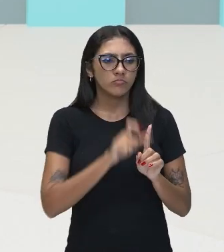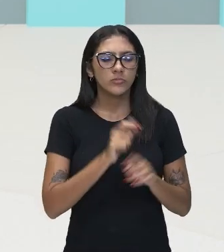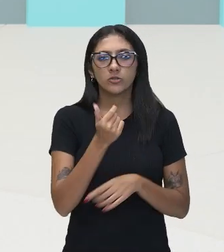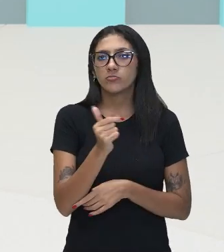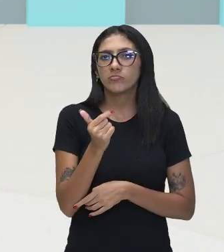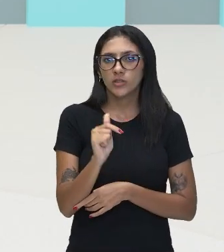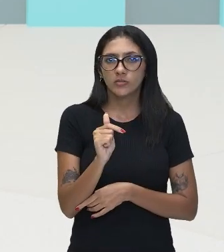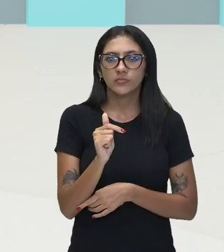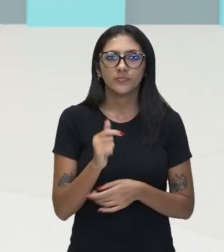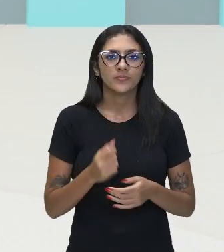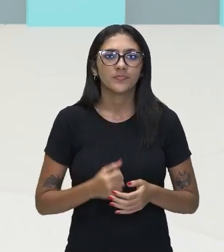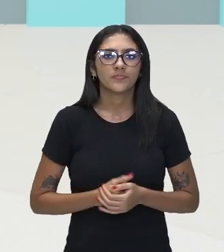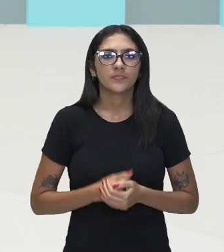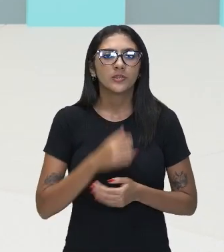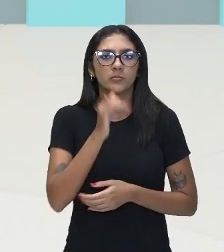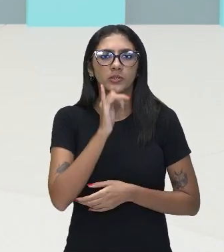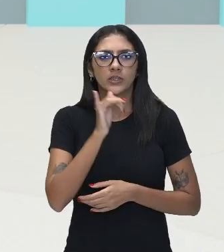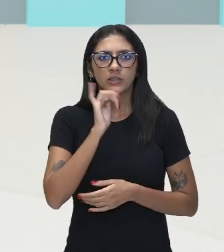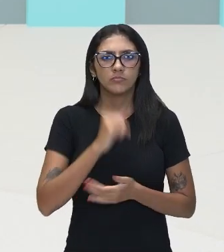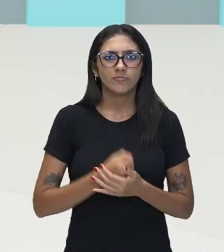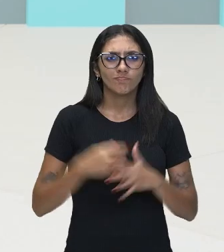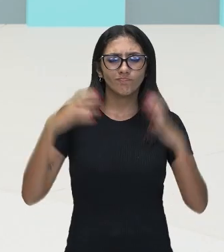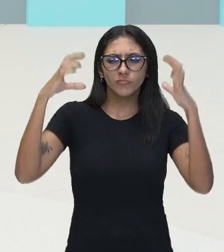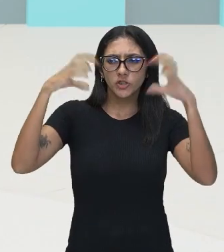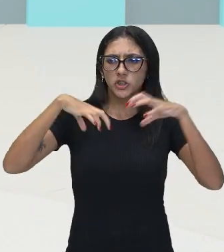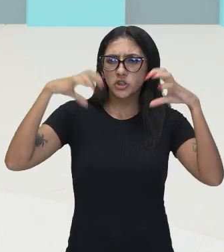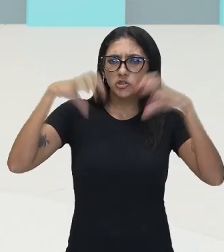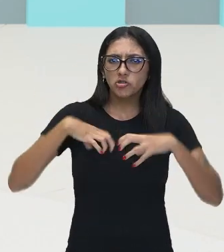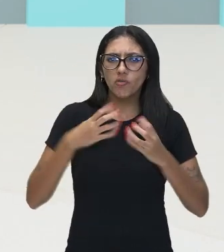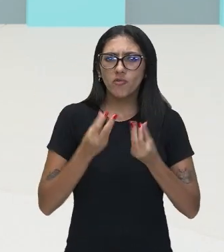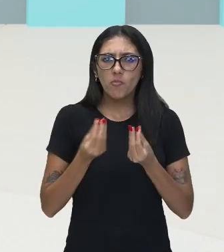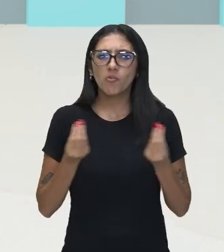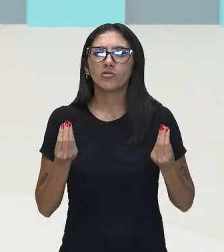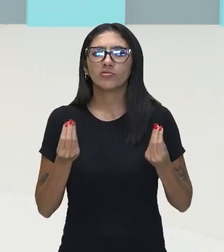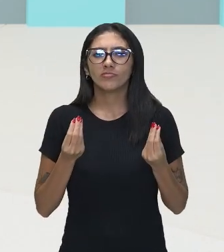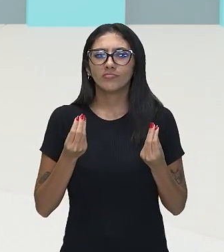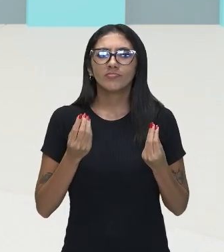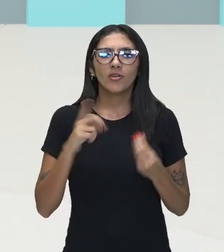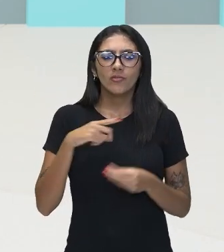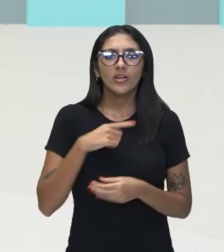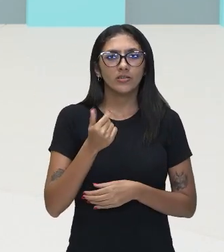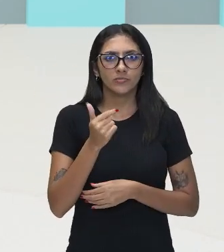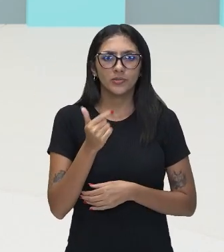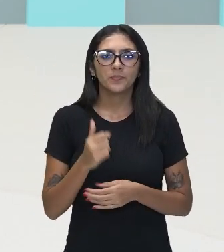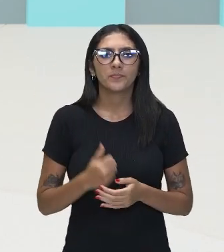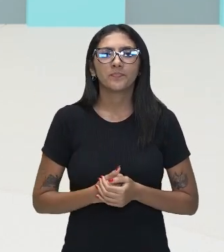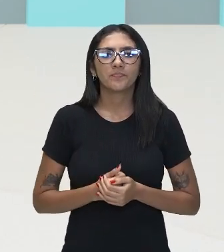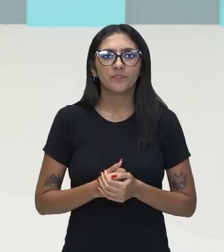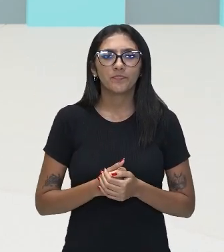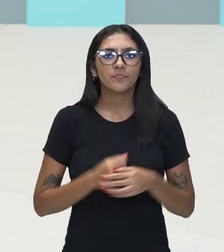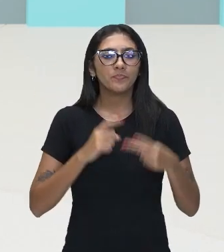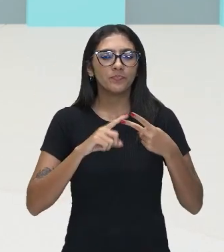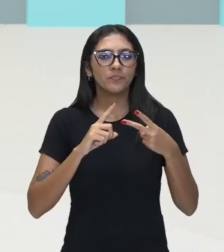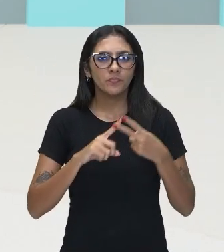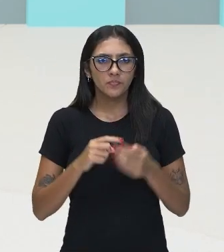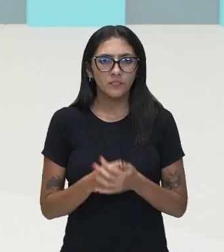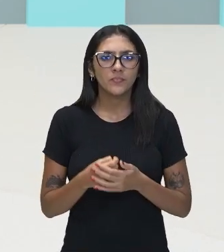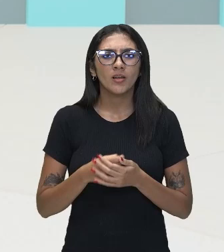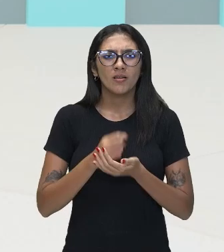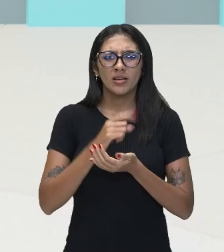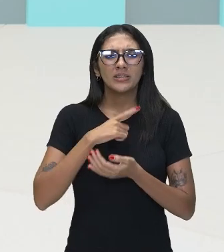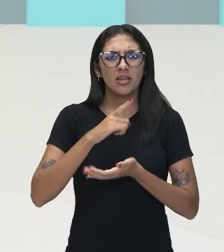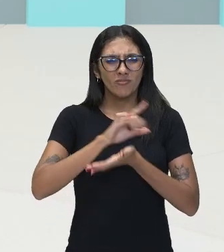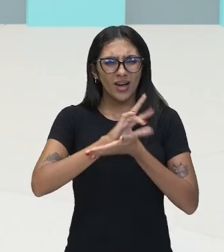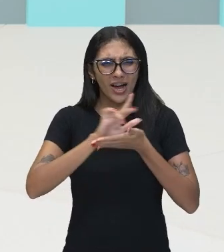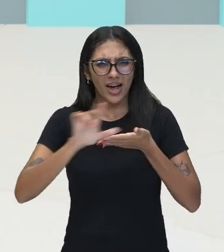inexistente. Choveu muito, observe, o verbo chover é impessoal, então terceira pessoa. Há muitas pessoas na fila. O